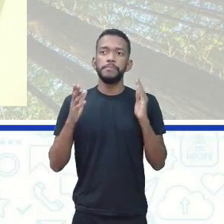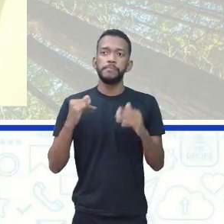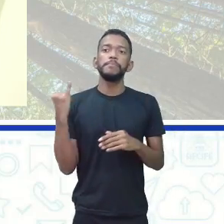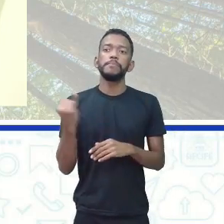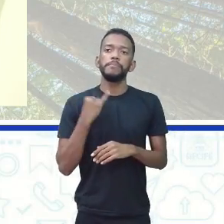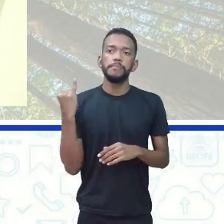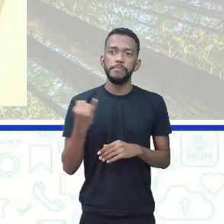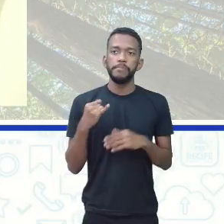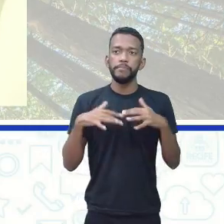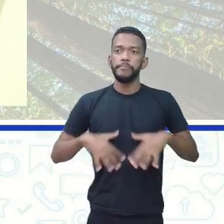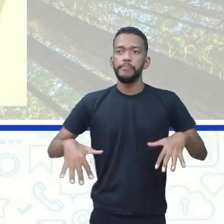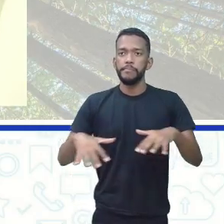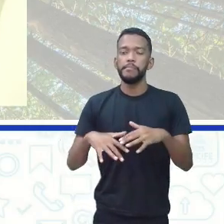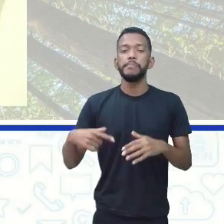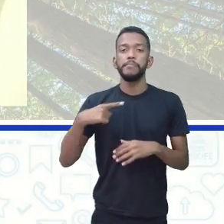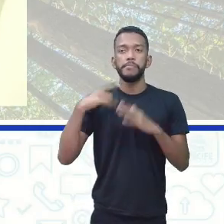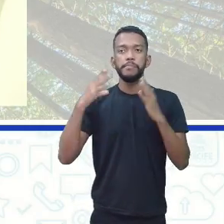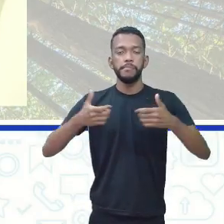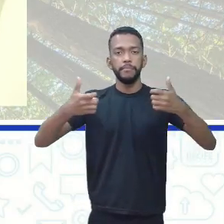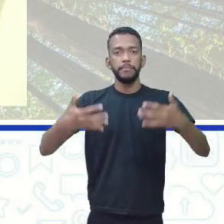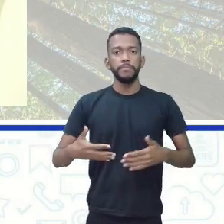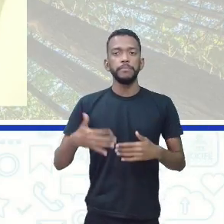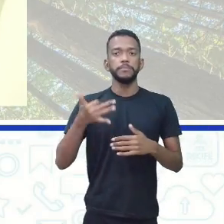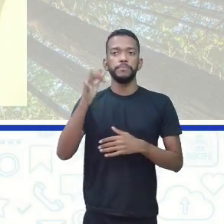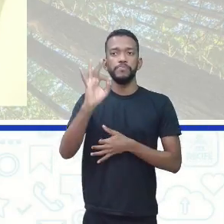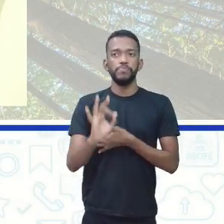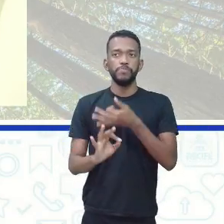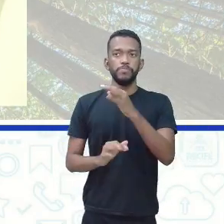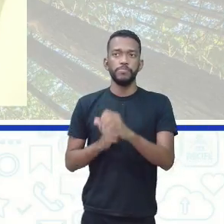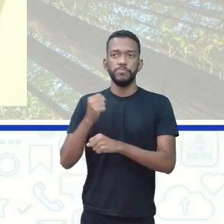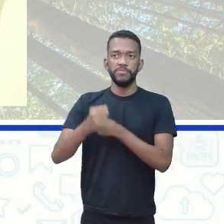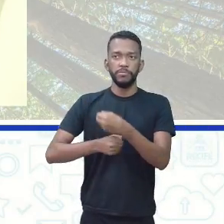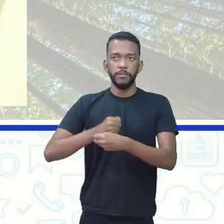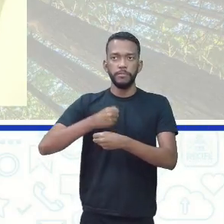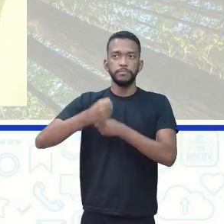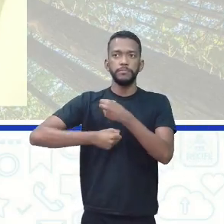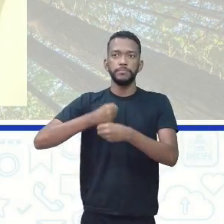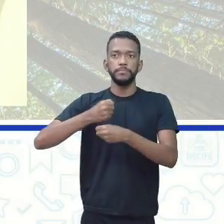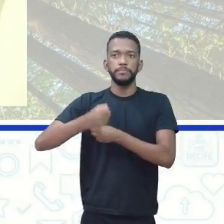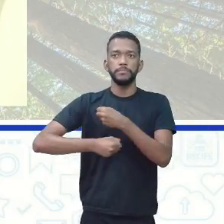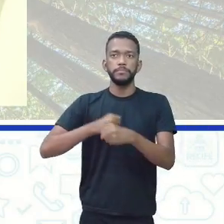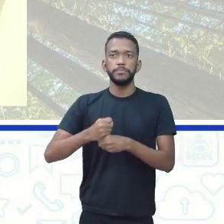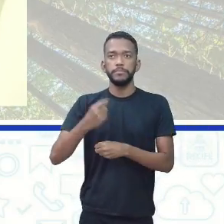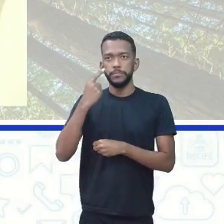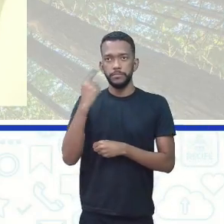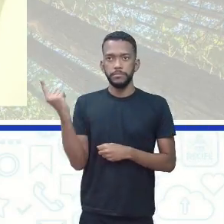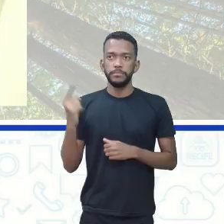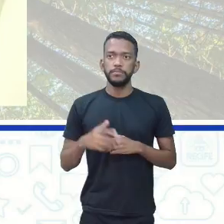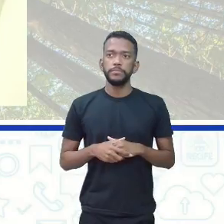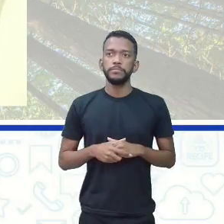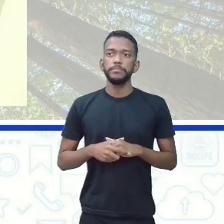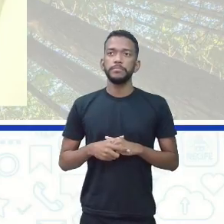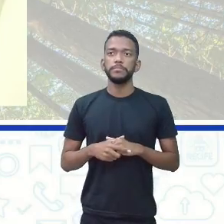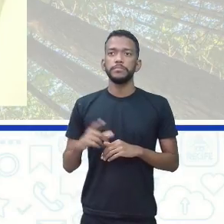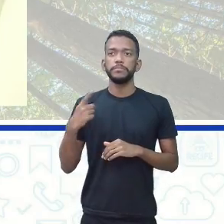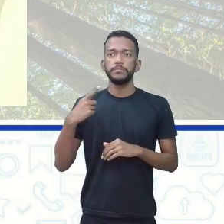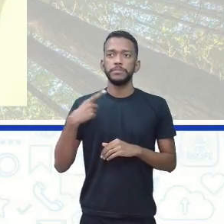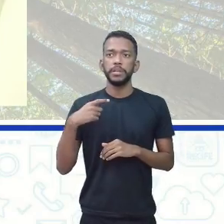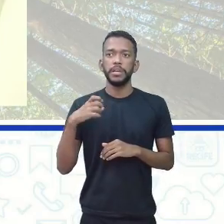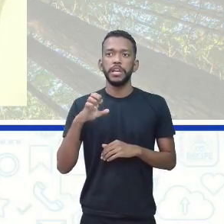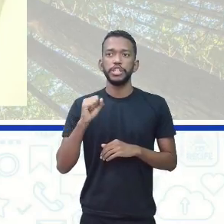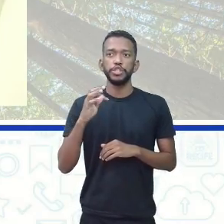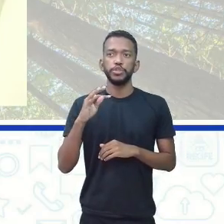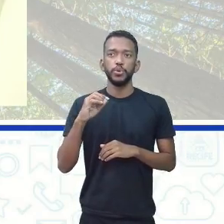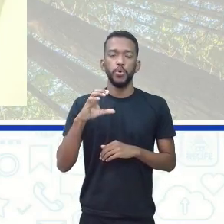importantes, que, como eu disse a vocês, a cada 10 anos existem essas conferências. certo? Então, teve Estocolmo